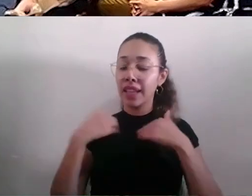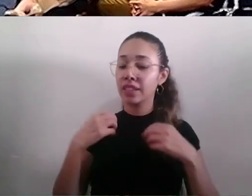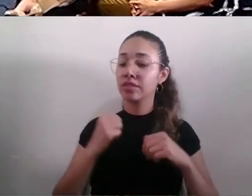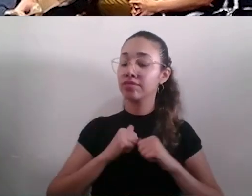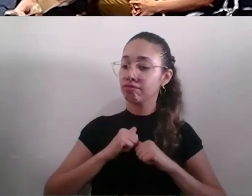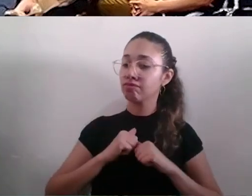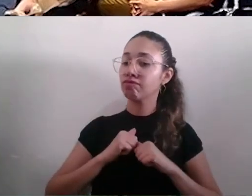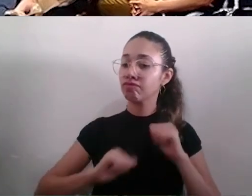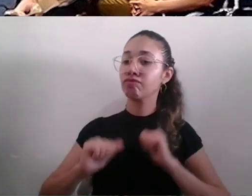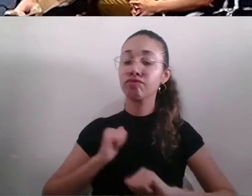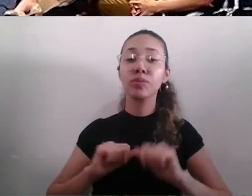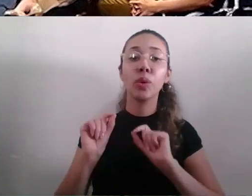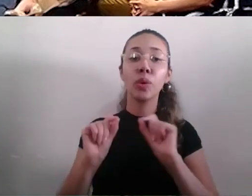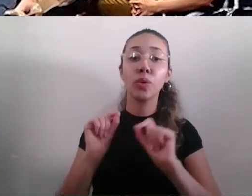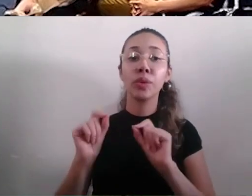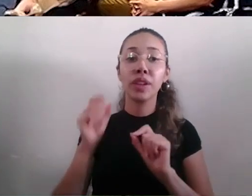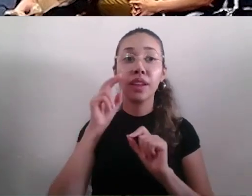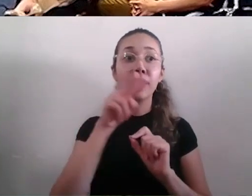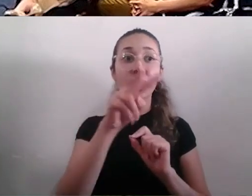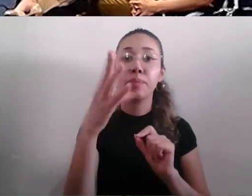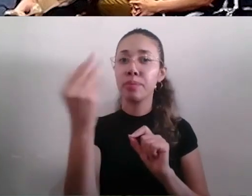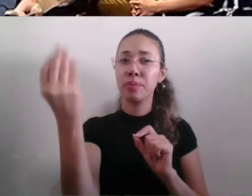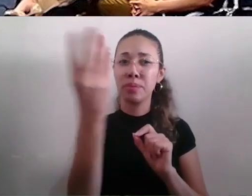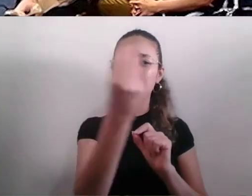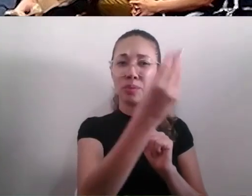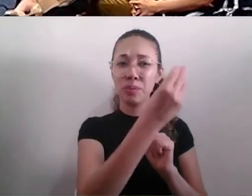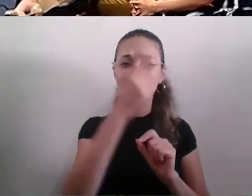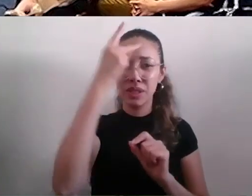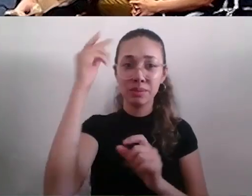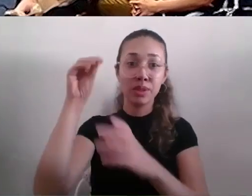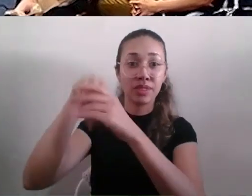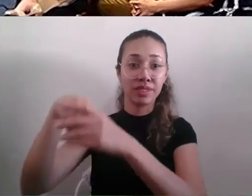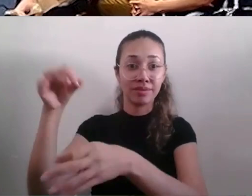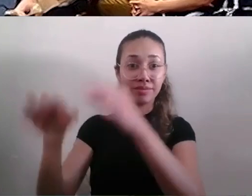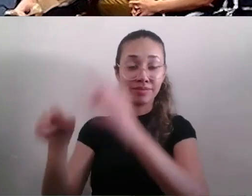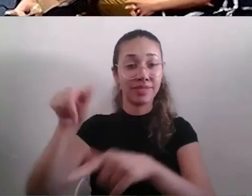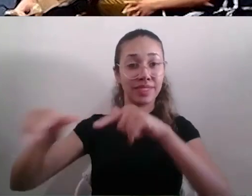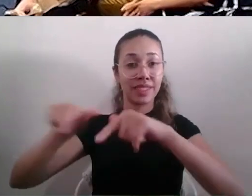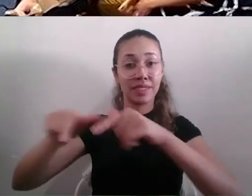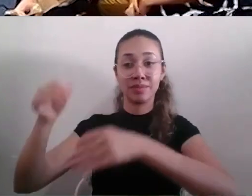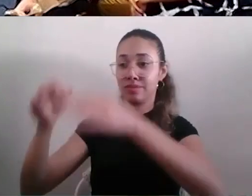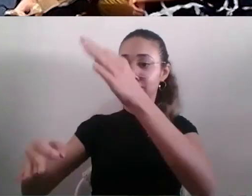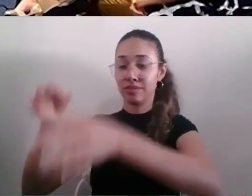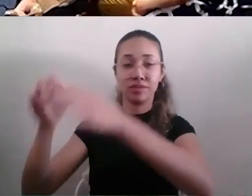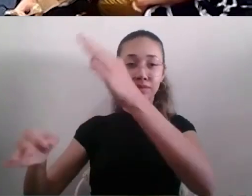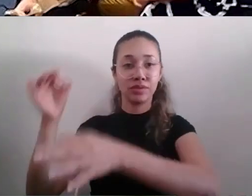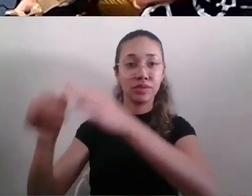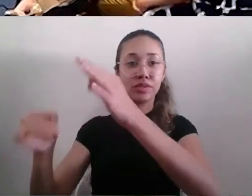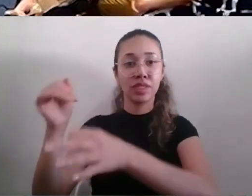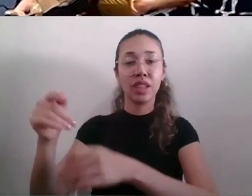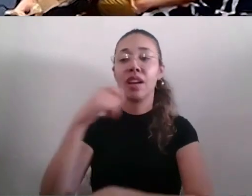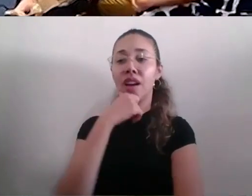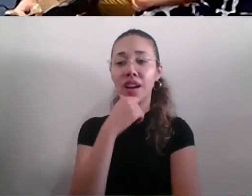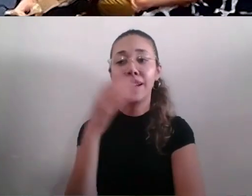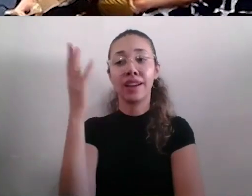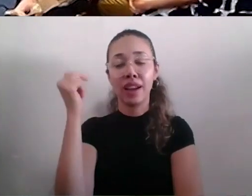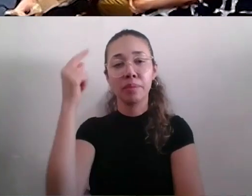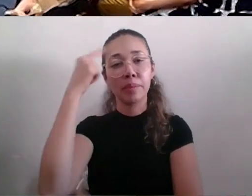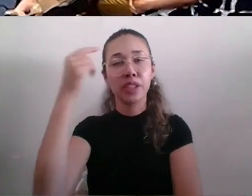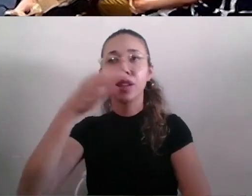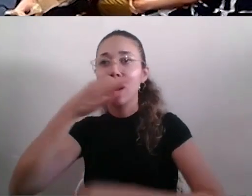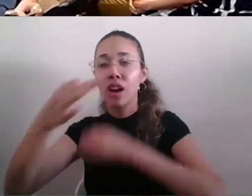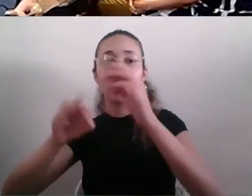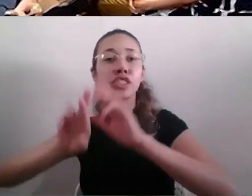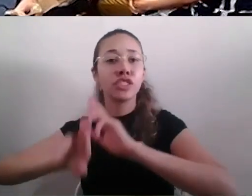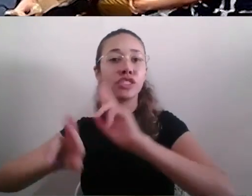o quanto de gente tem dentro do judiciário que pensa a justiça de uma maneira crítica e que quer mudar. E não só quer mudar, mas